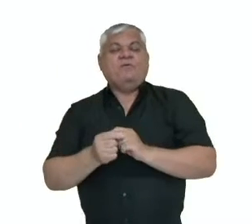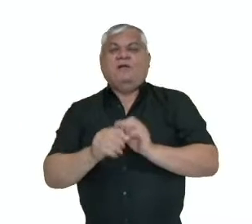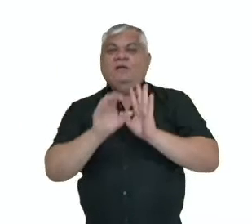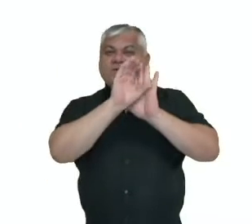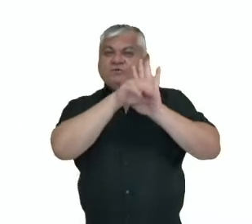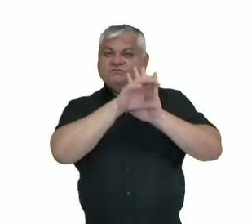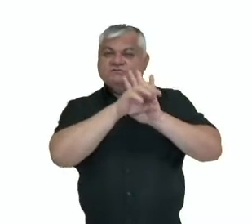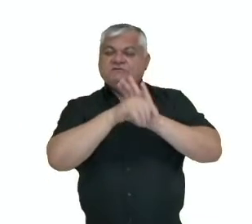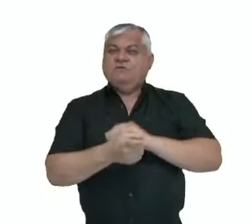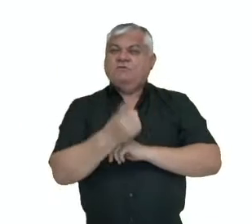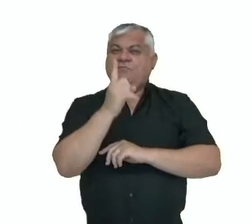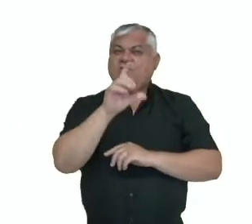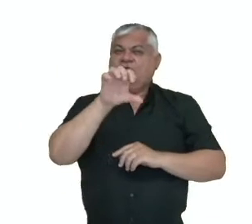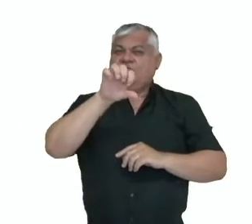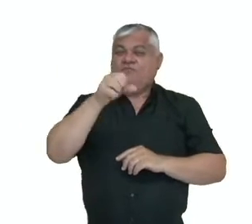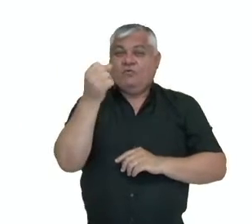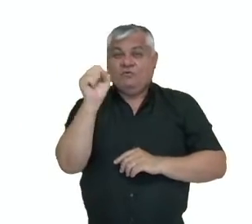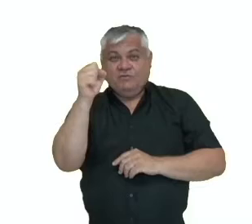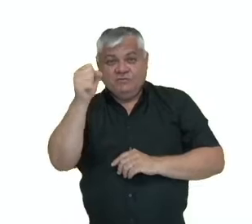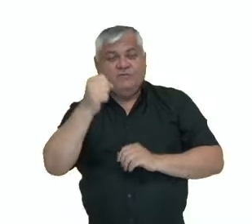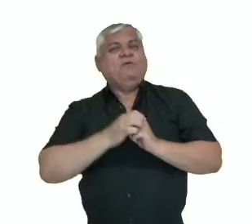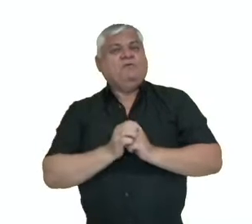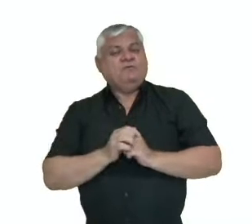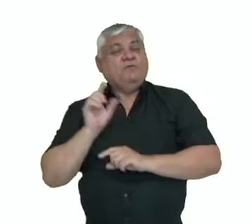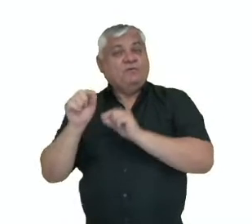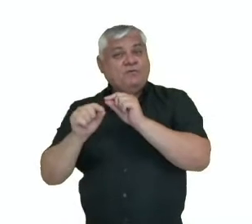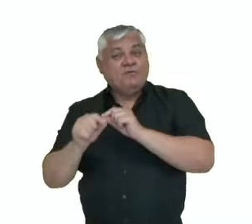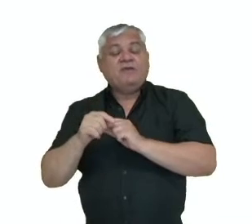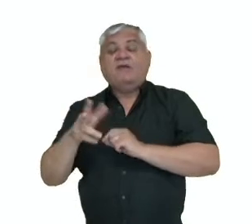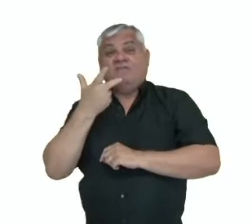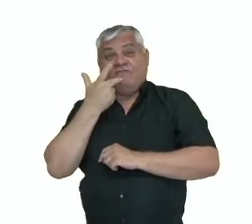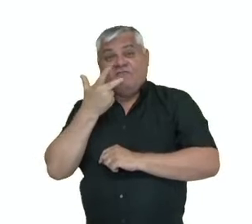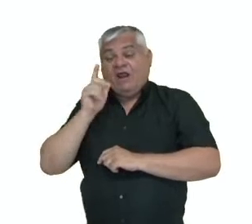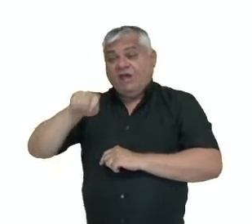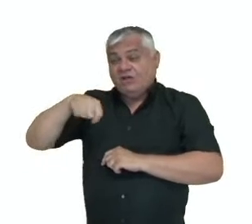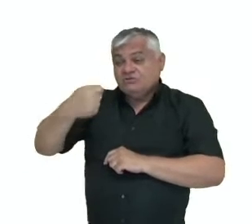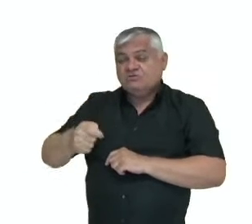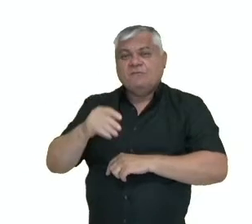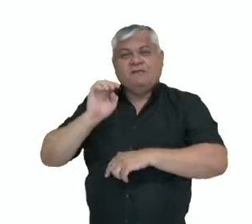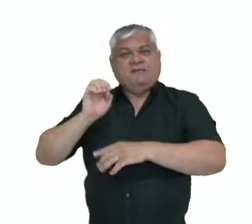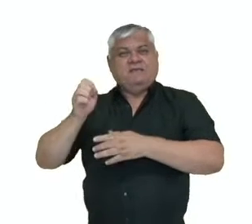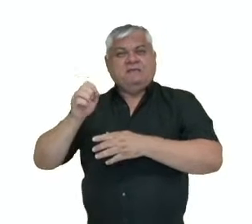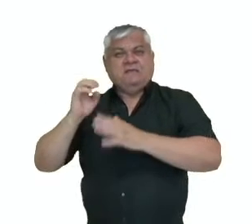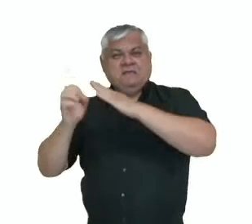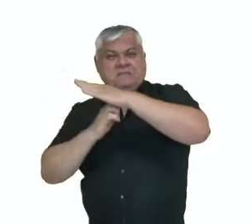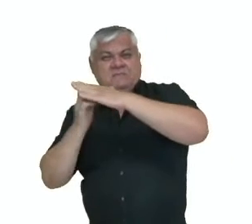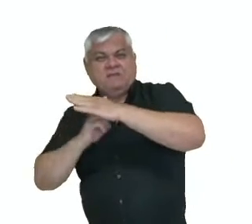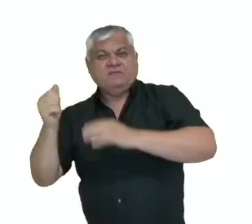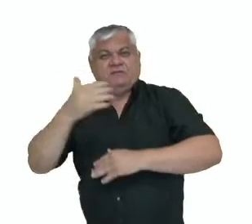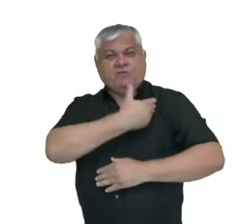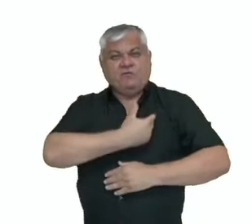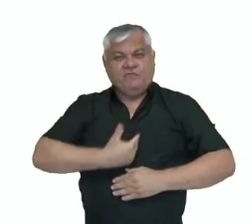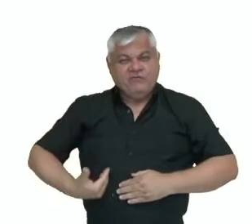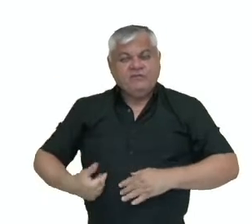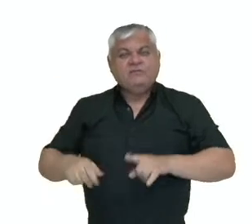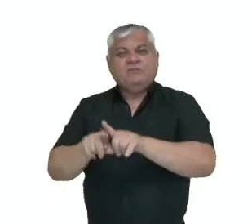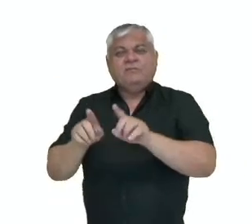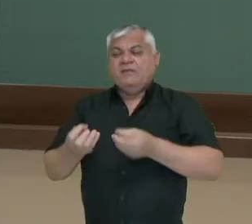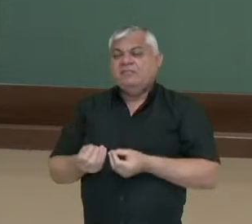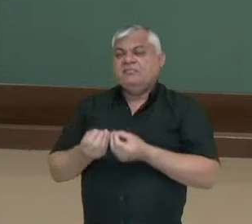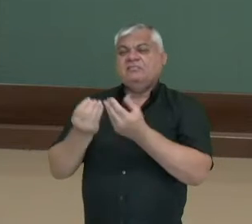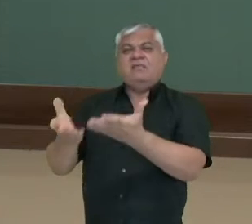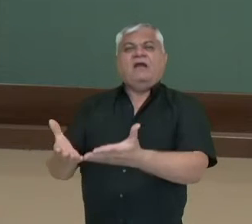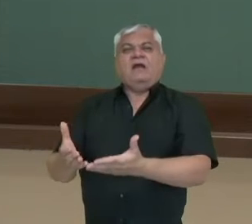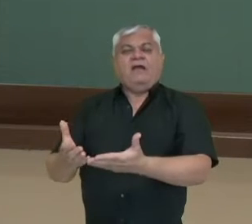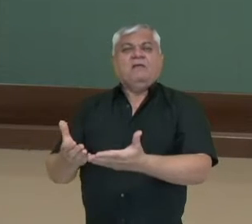de 1988, coibindo, por exemplo, as intervenções estatais e conferindo o poder de autogestão